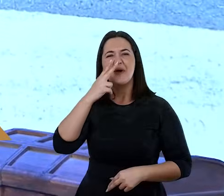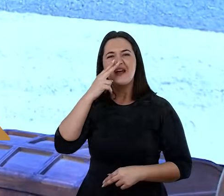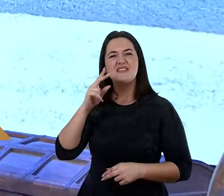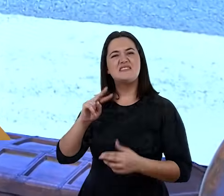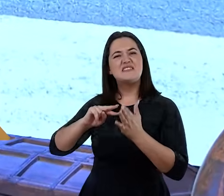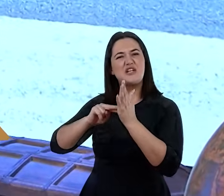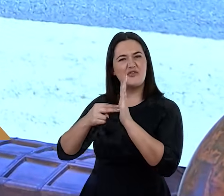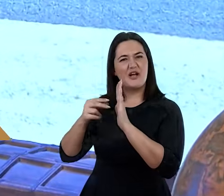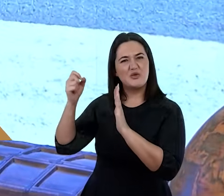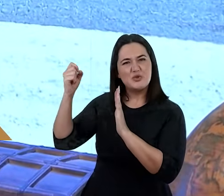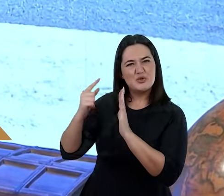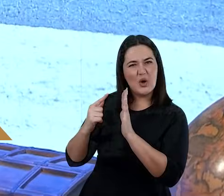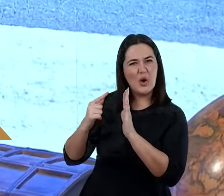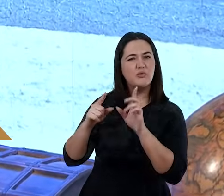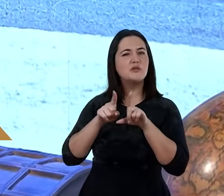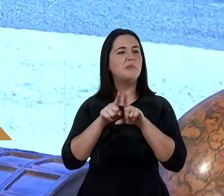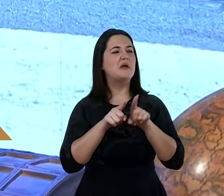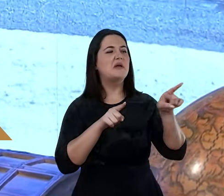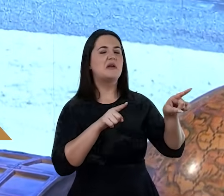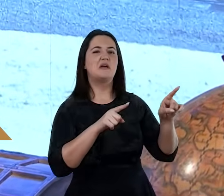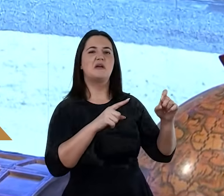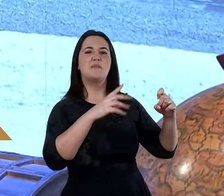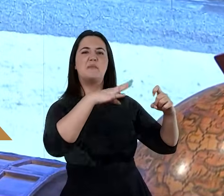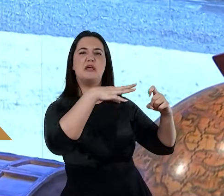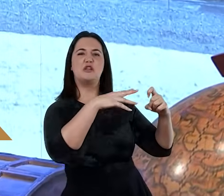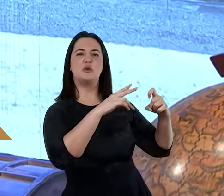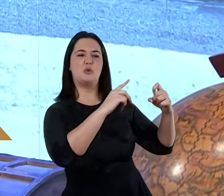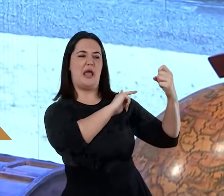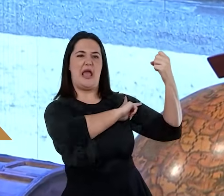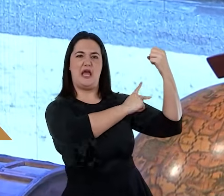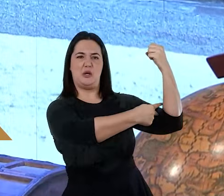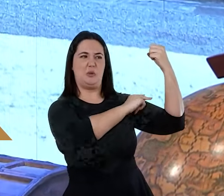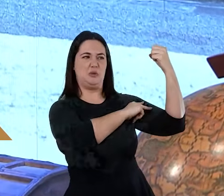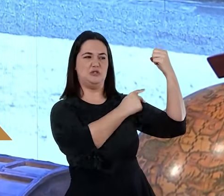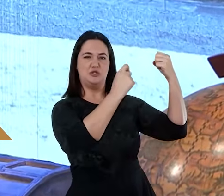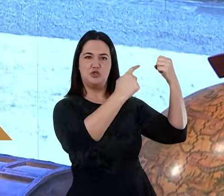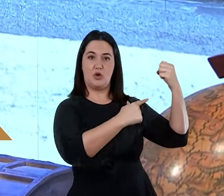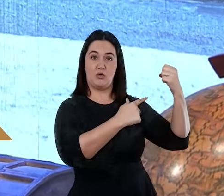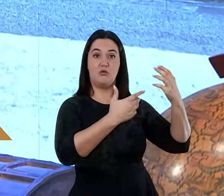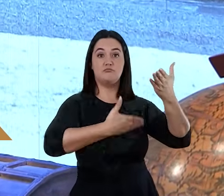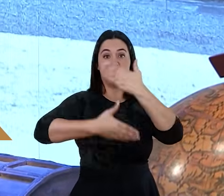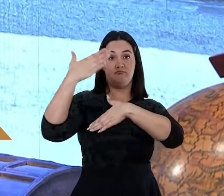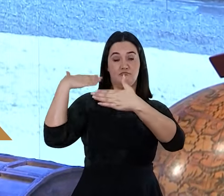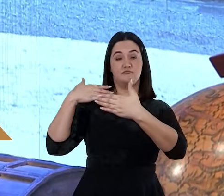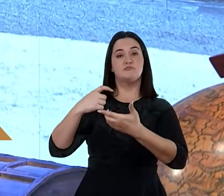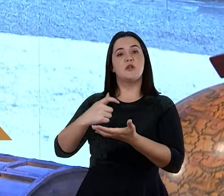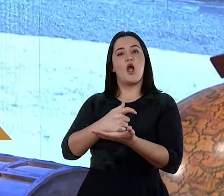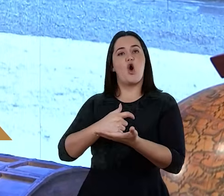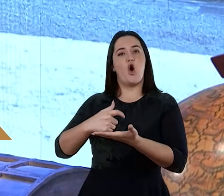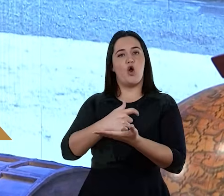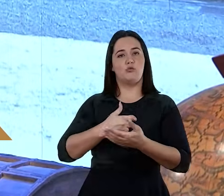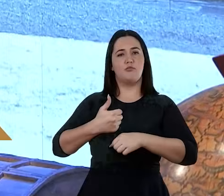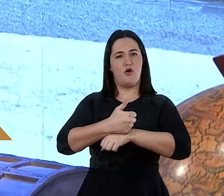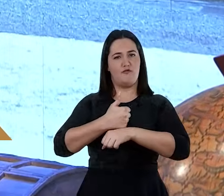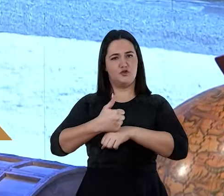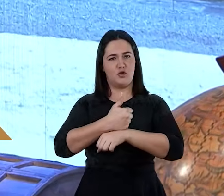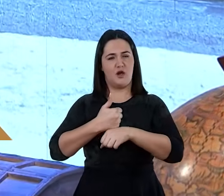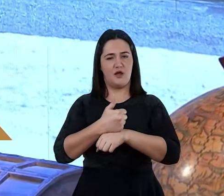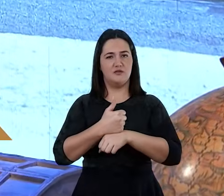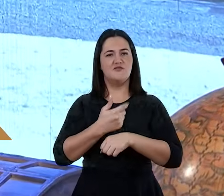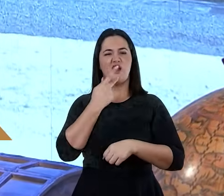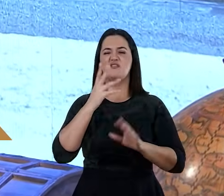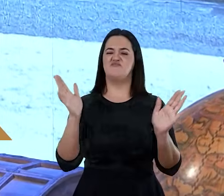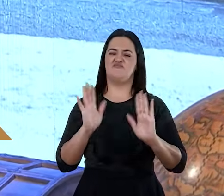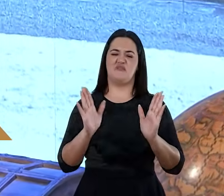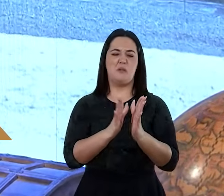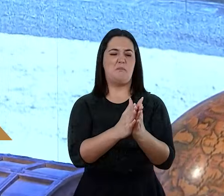bíblico e também relacionado à história de Hércules, levou alguns teóricos do final do século XIX a afirmar que a Bíblia seria